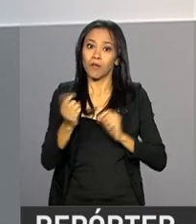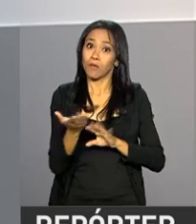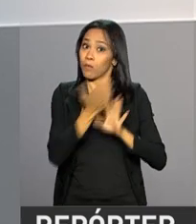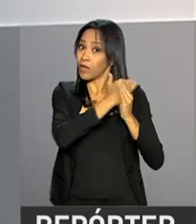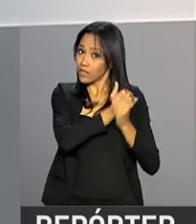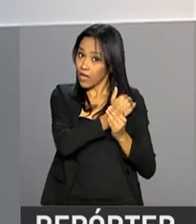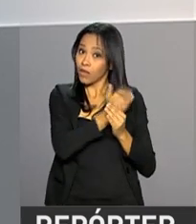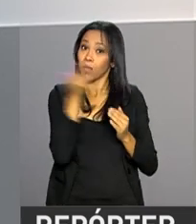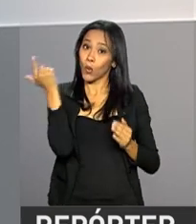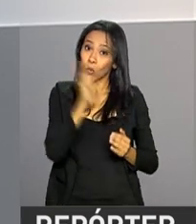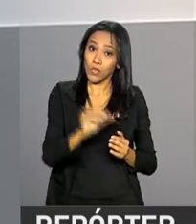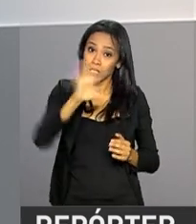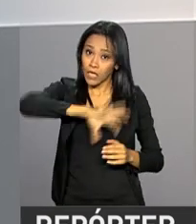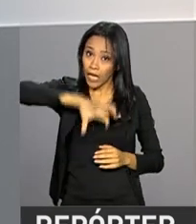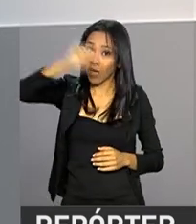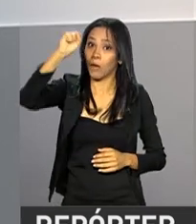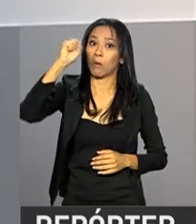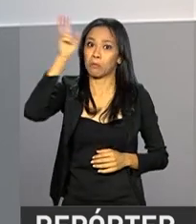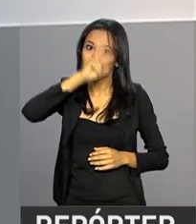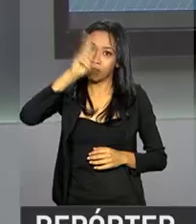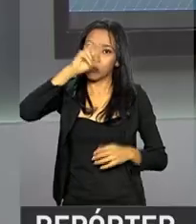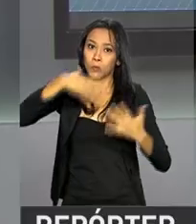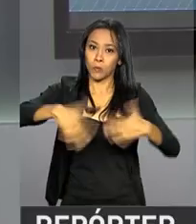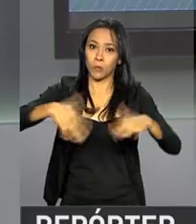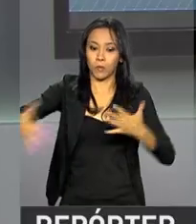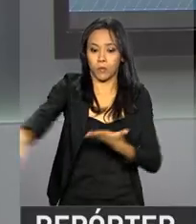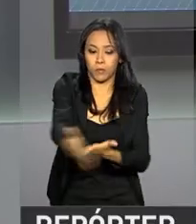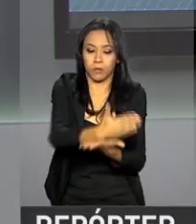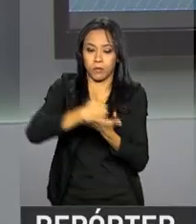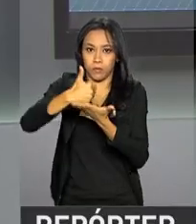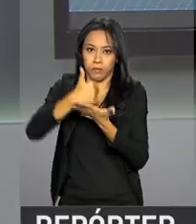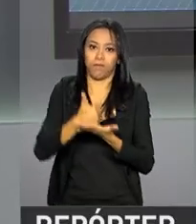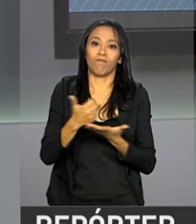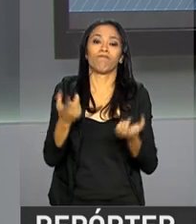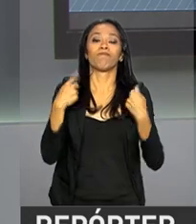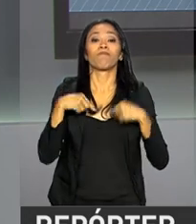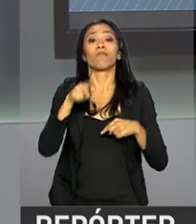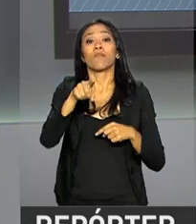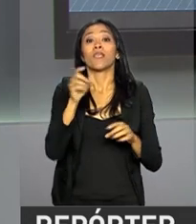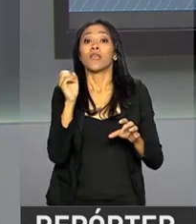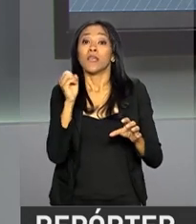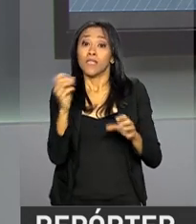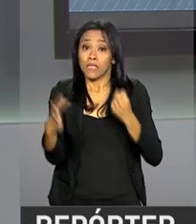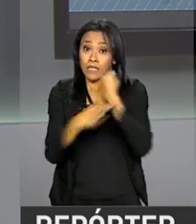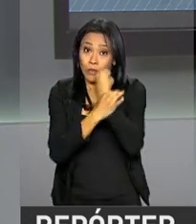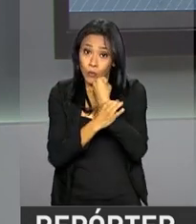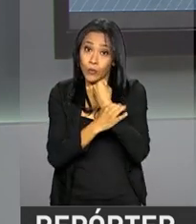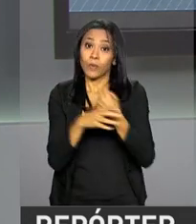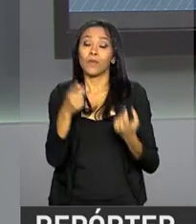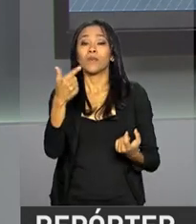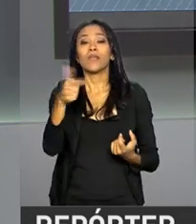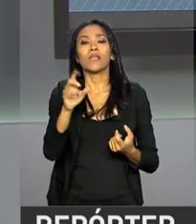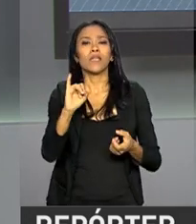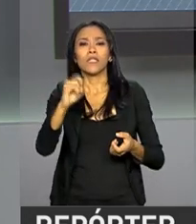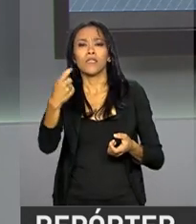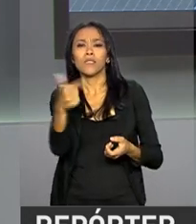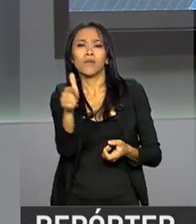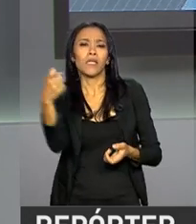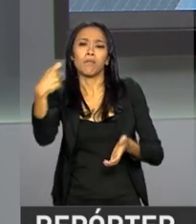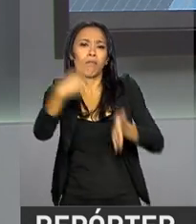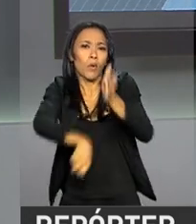passada alcançar recorde histórico o investimento seguro e isento de imposto de renda e com liquidez imediata